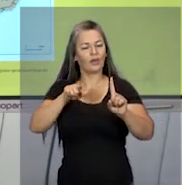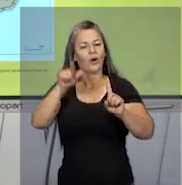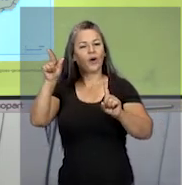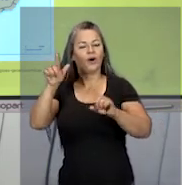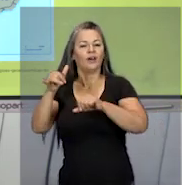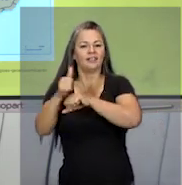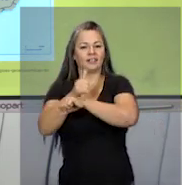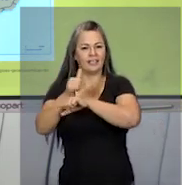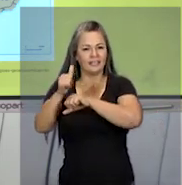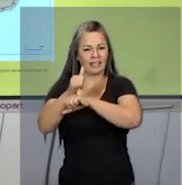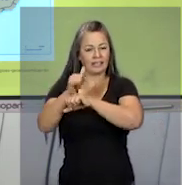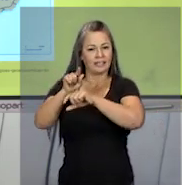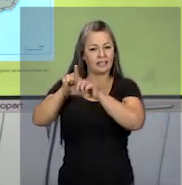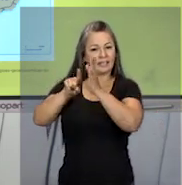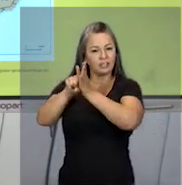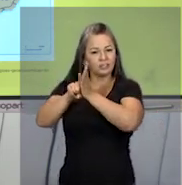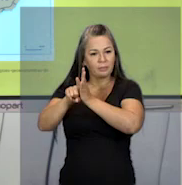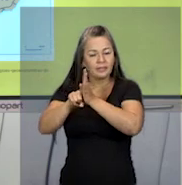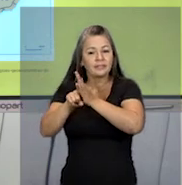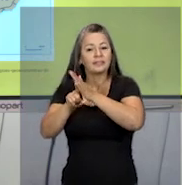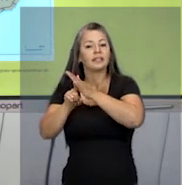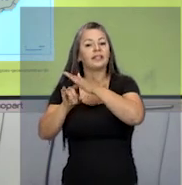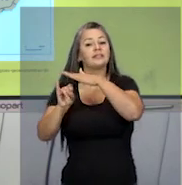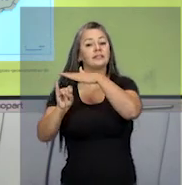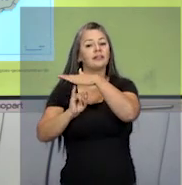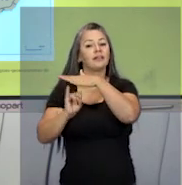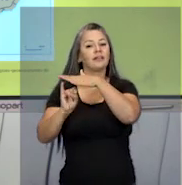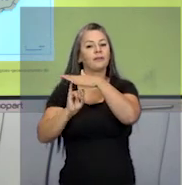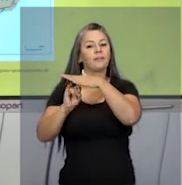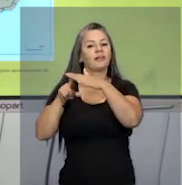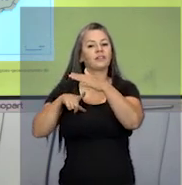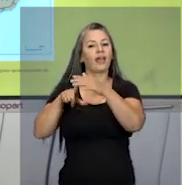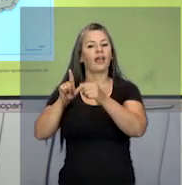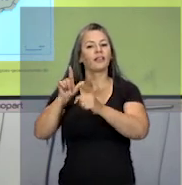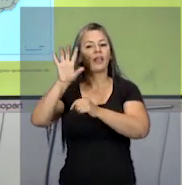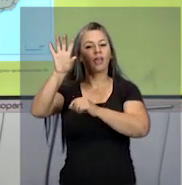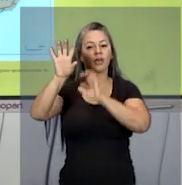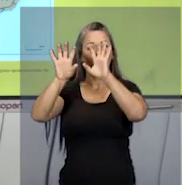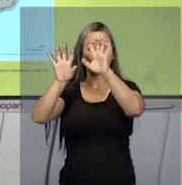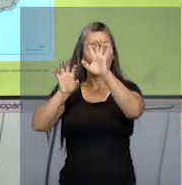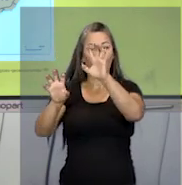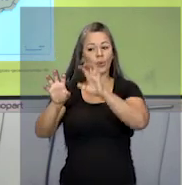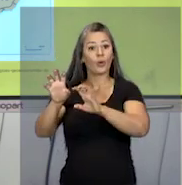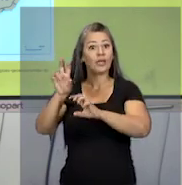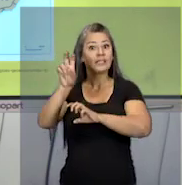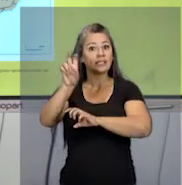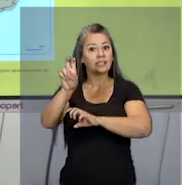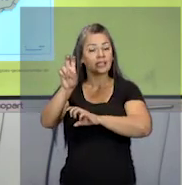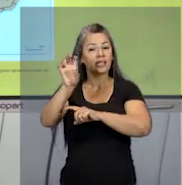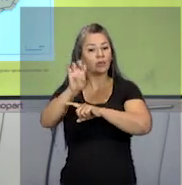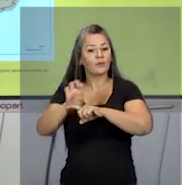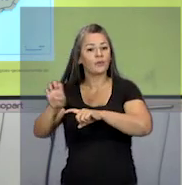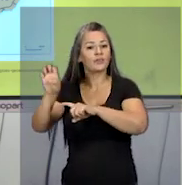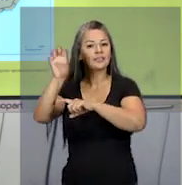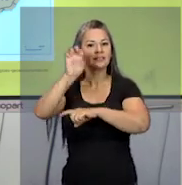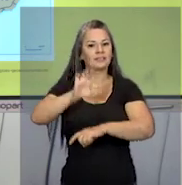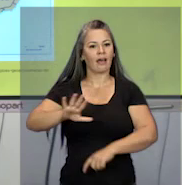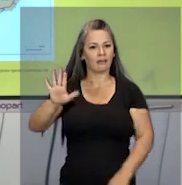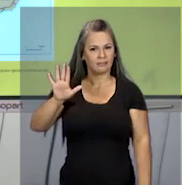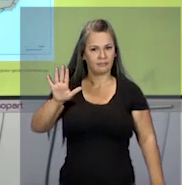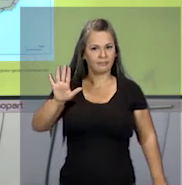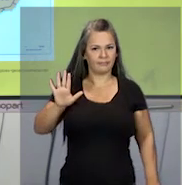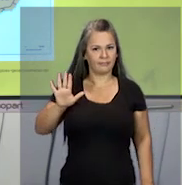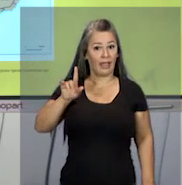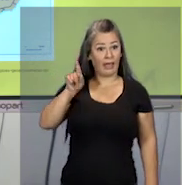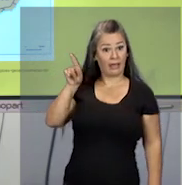regiões que nós trabalhamos do IBGE, não é isso? Ou seja, aqui você não tem ali o respeito dos limites dos estados justamente